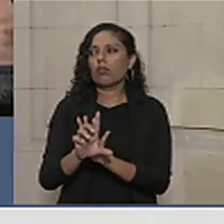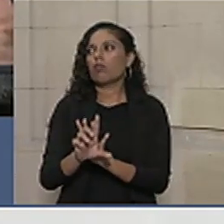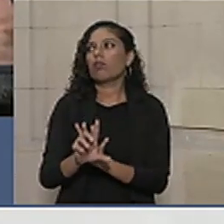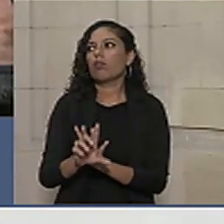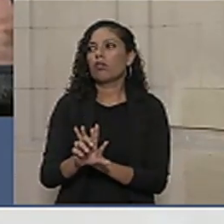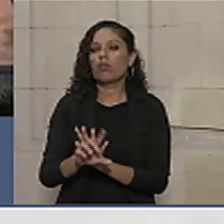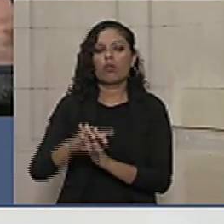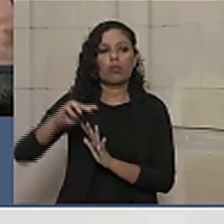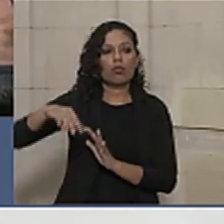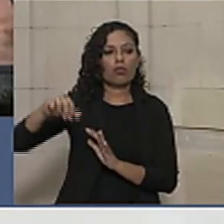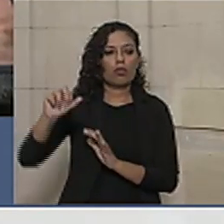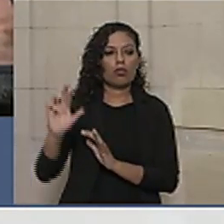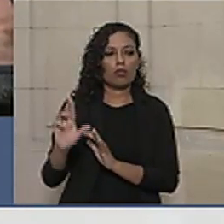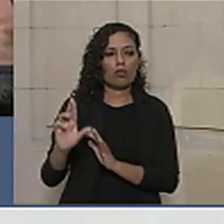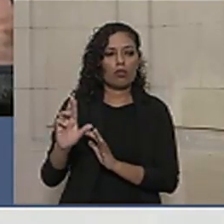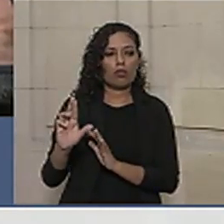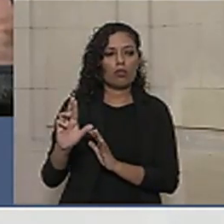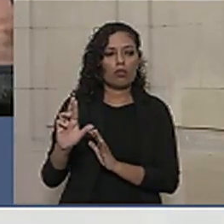da Marta Rocha, são...